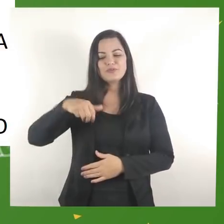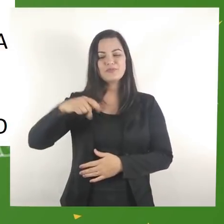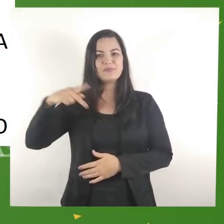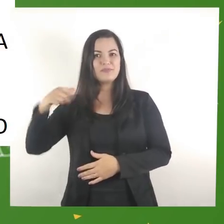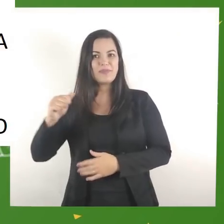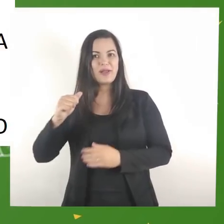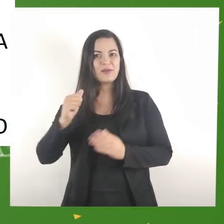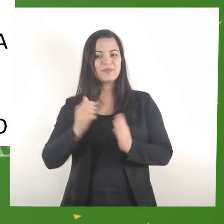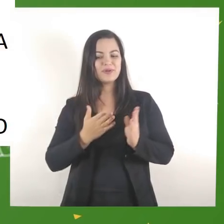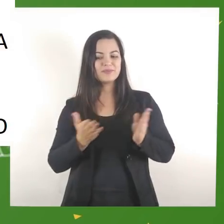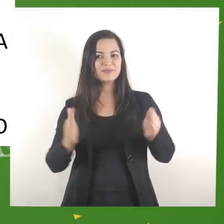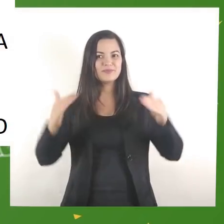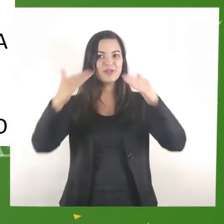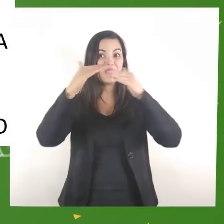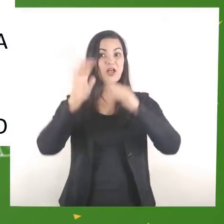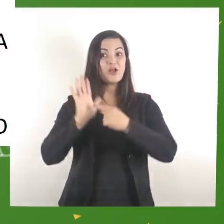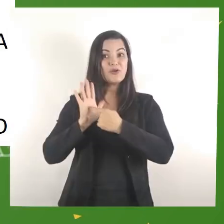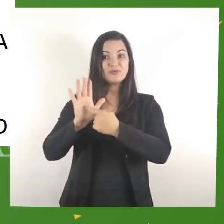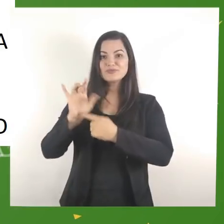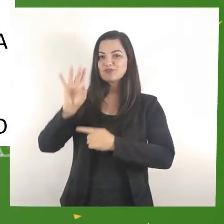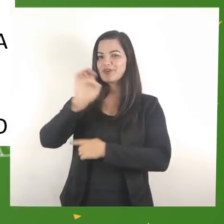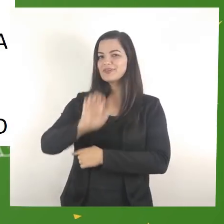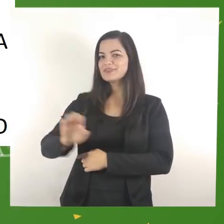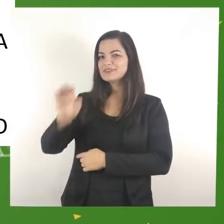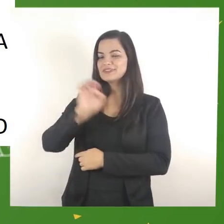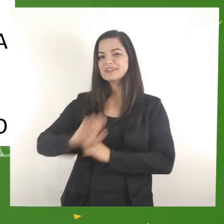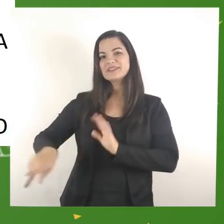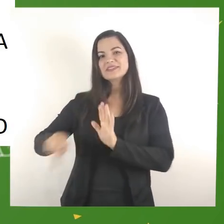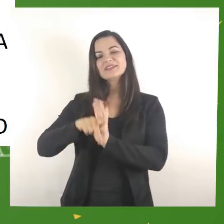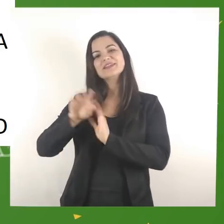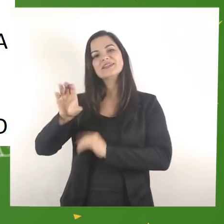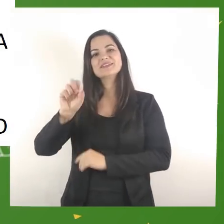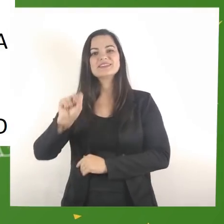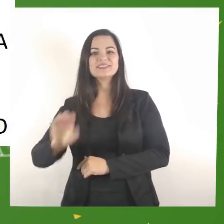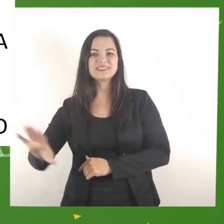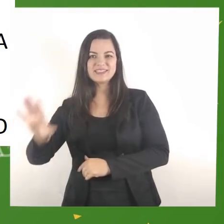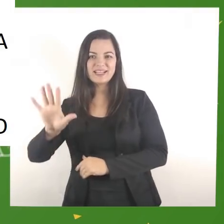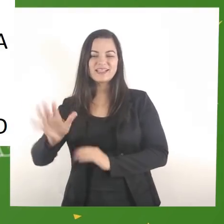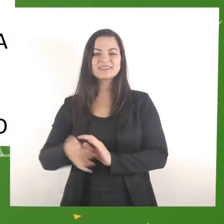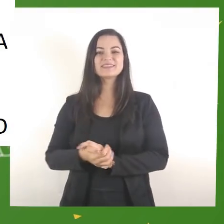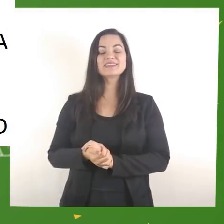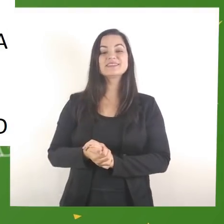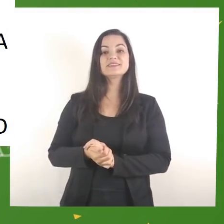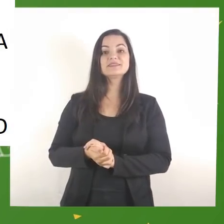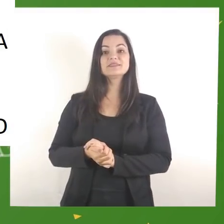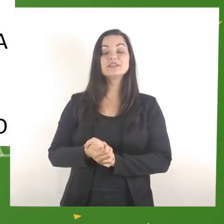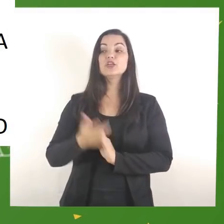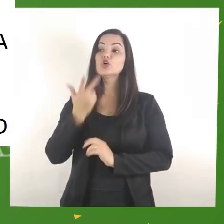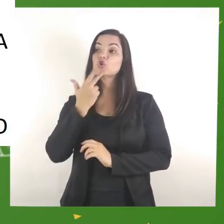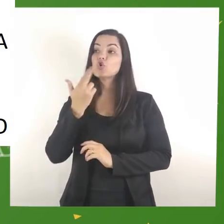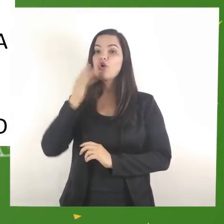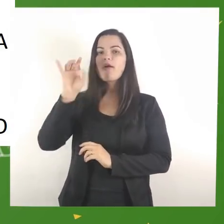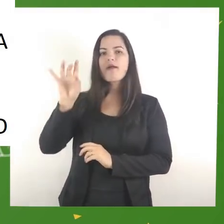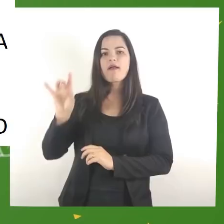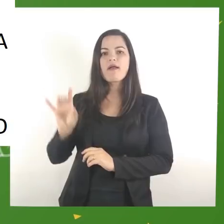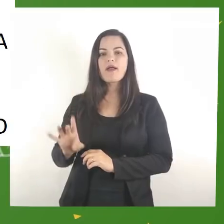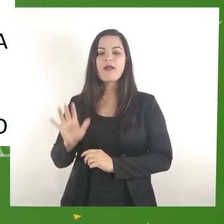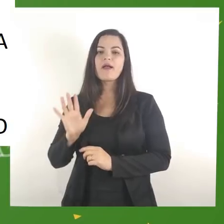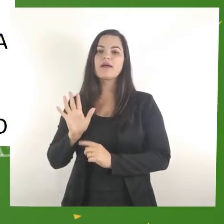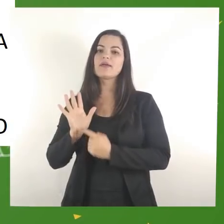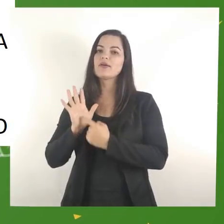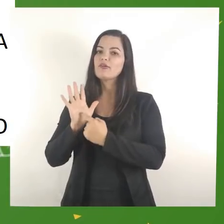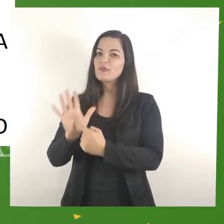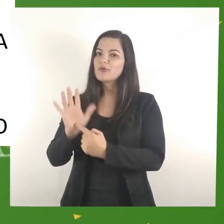do Brasil, destacando os estados da região sudeste. Então cada cor